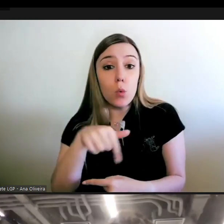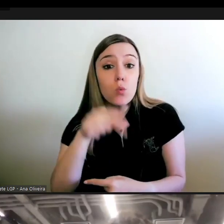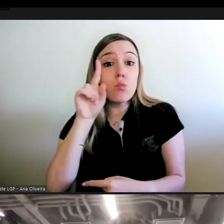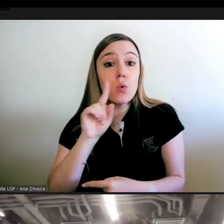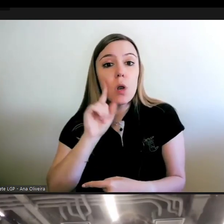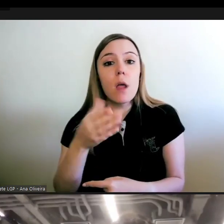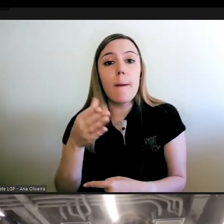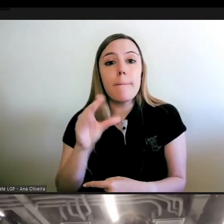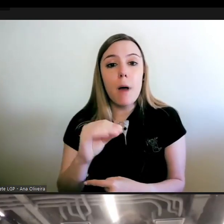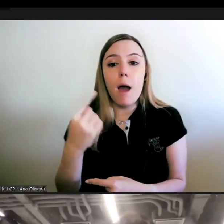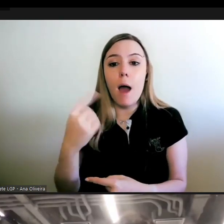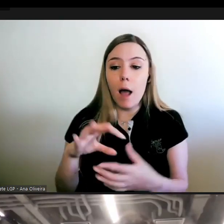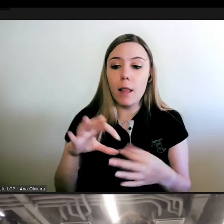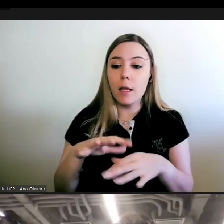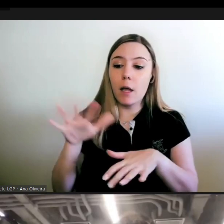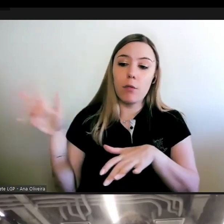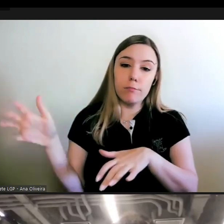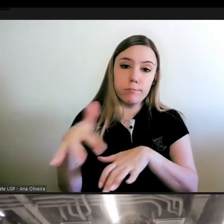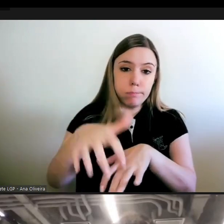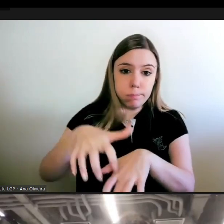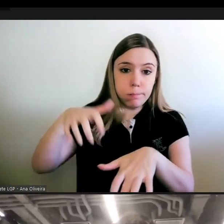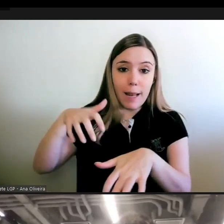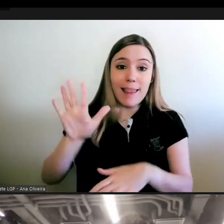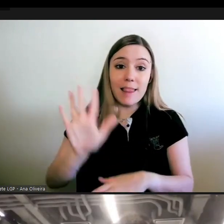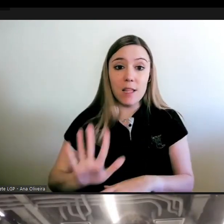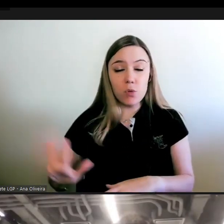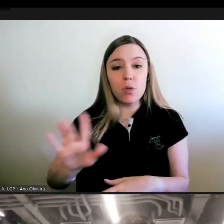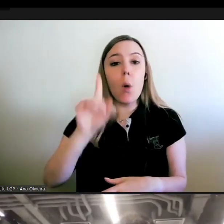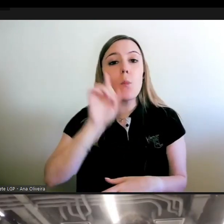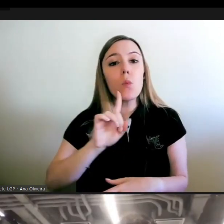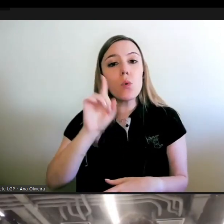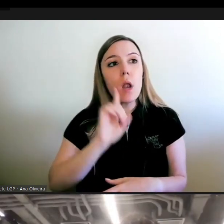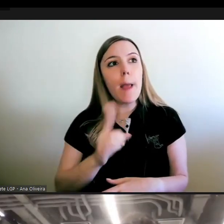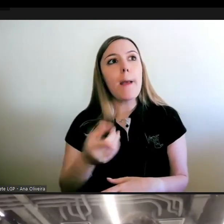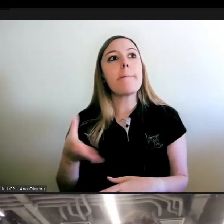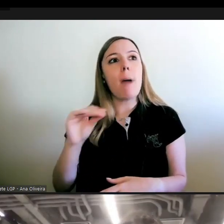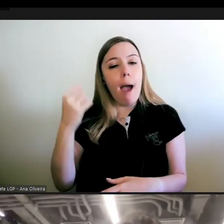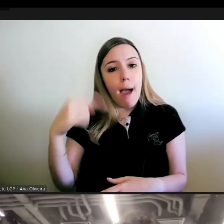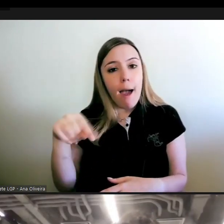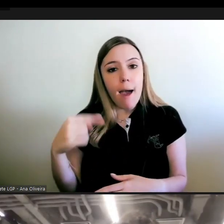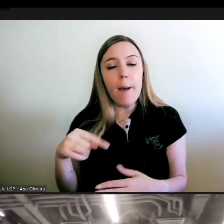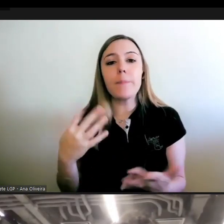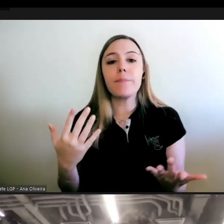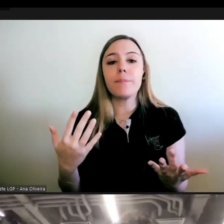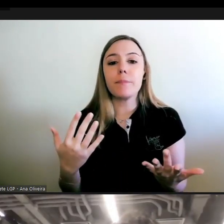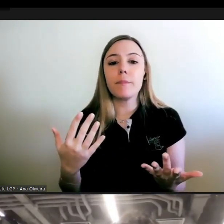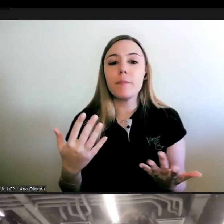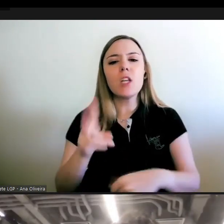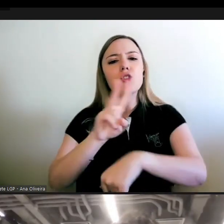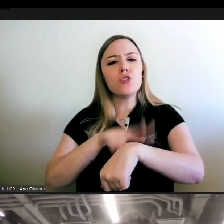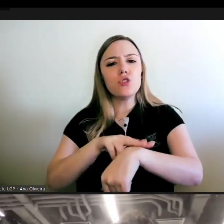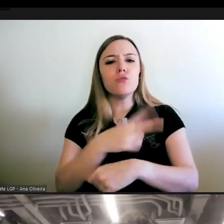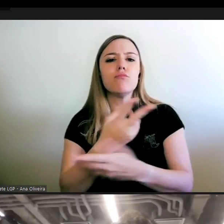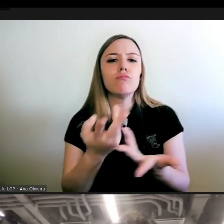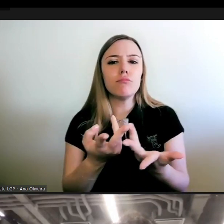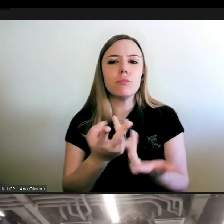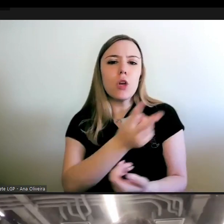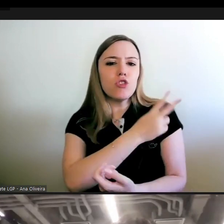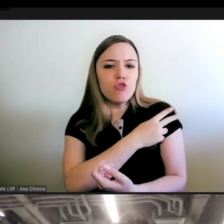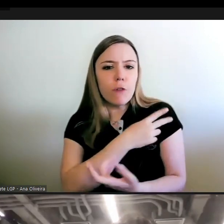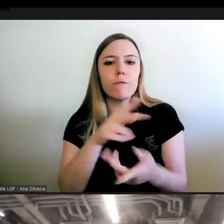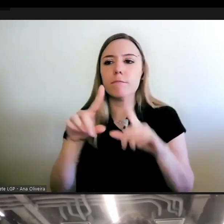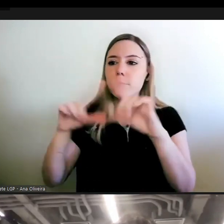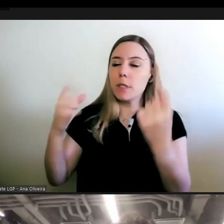em alguns parlamentos nacionais, há hoje mais mulheres nas chefias de algumas empresas e